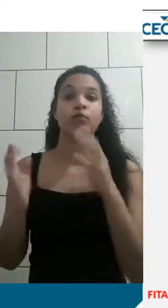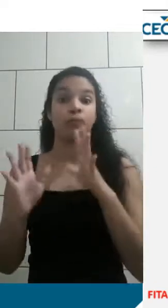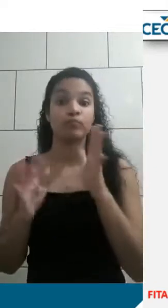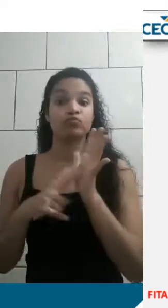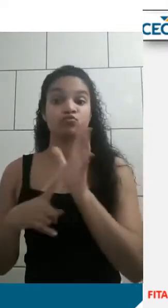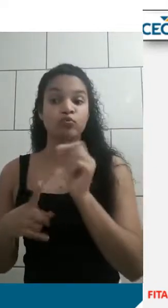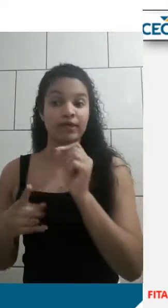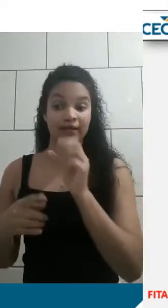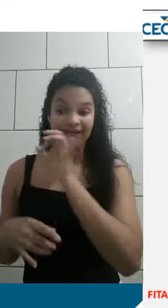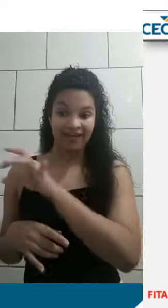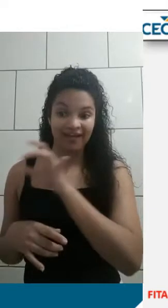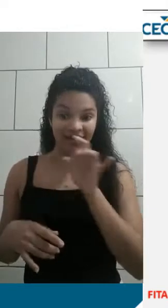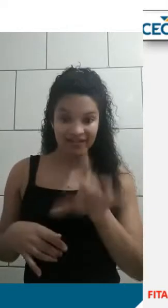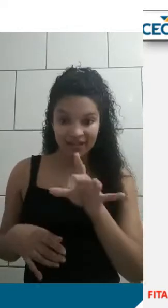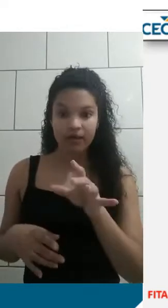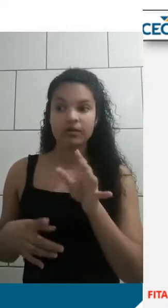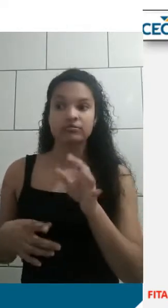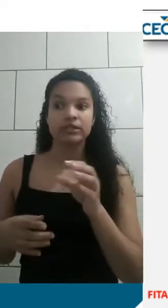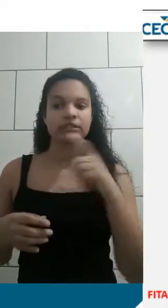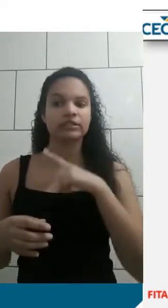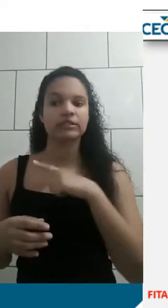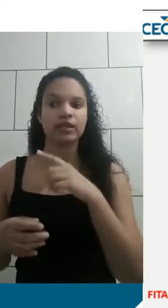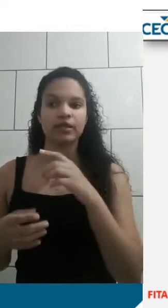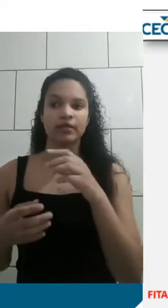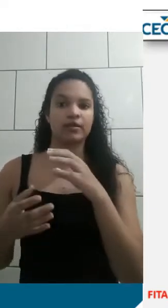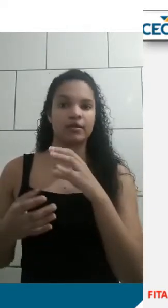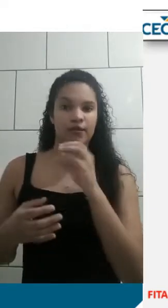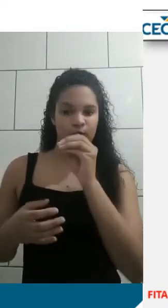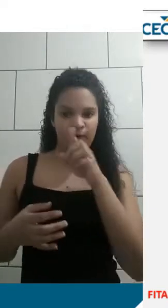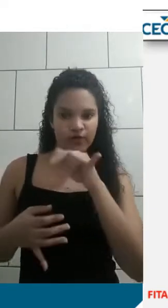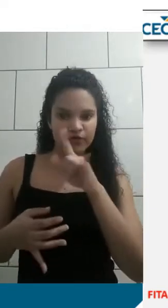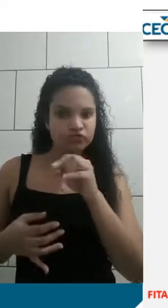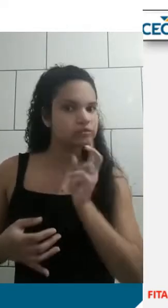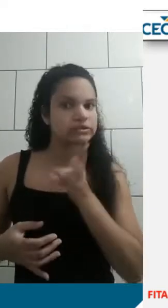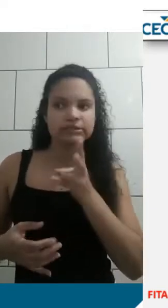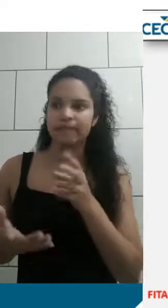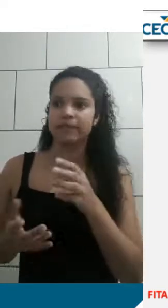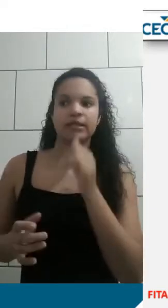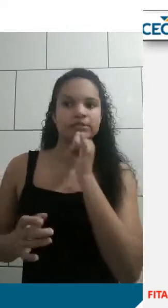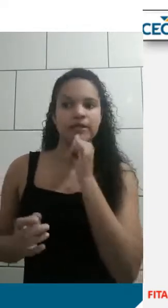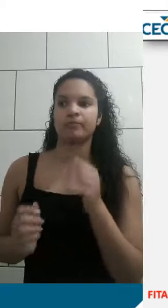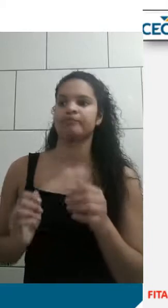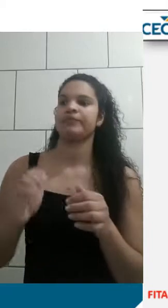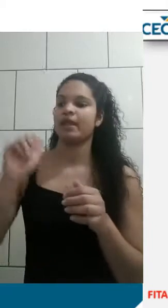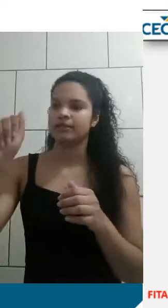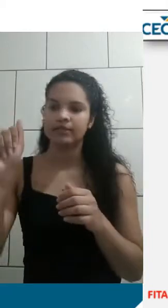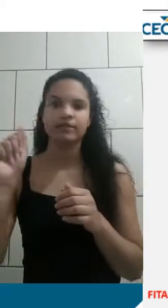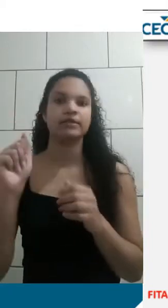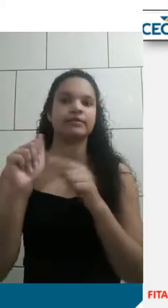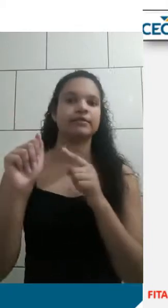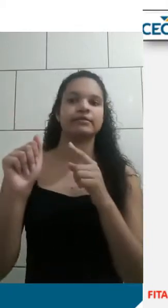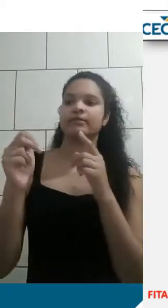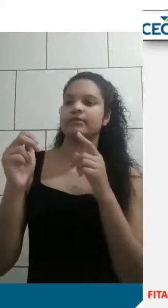Então nós teríamos quatro possibilidades, já que temos quatro bases nitrogenadas. Adenina, guanina, citosina